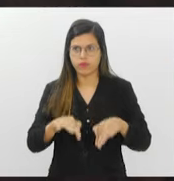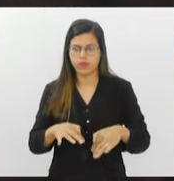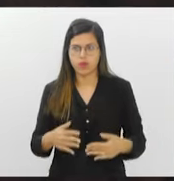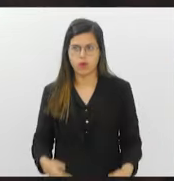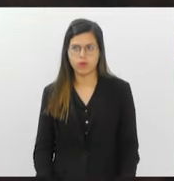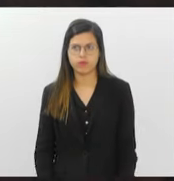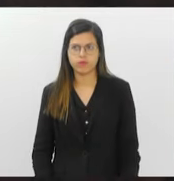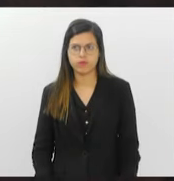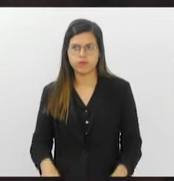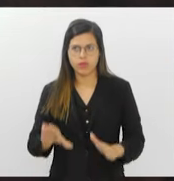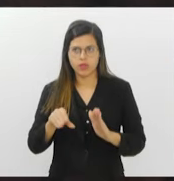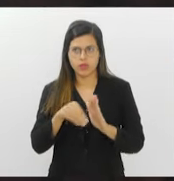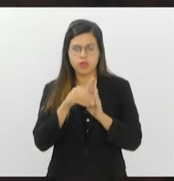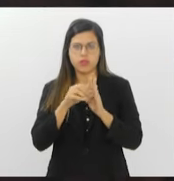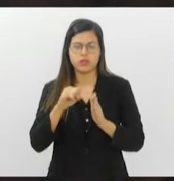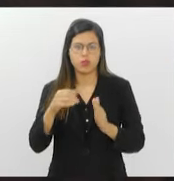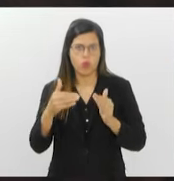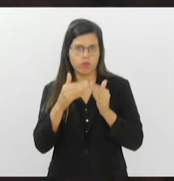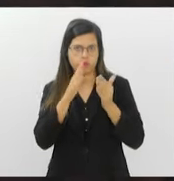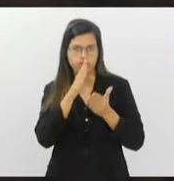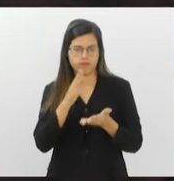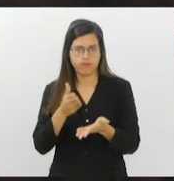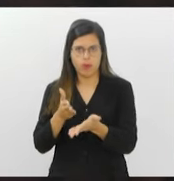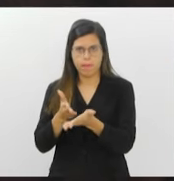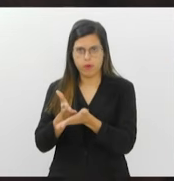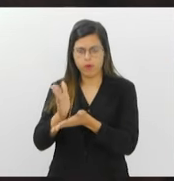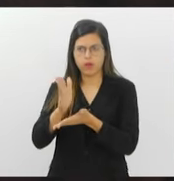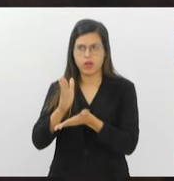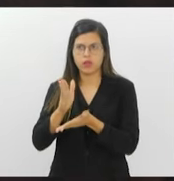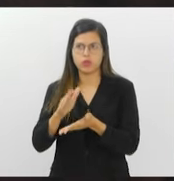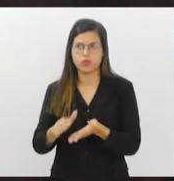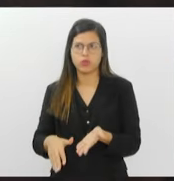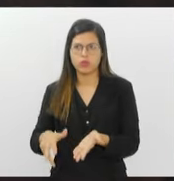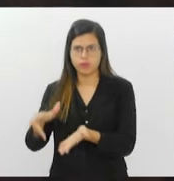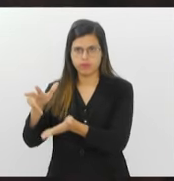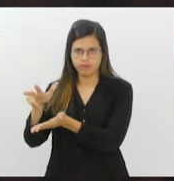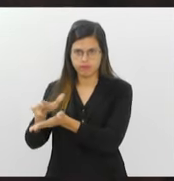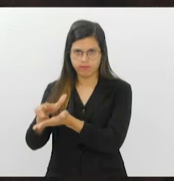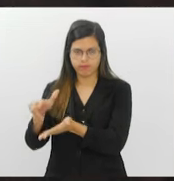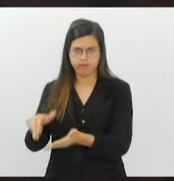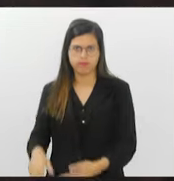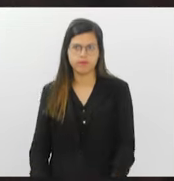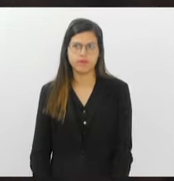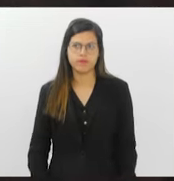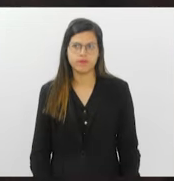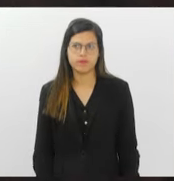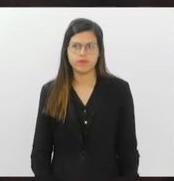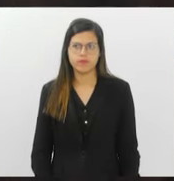Assim emendada. Senhores que aprovam, permaneçam como estão. Aprovado. Vai a promulgação.